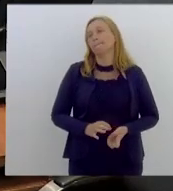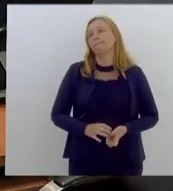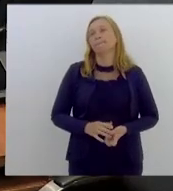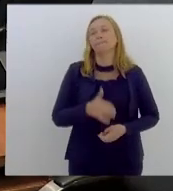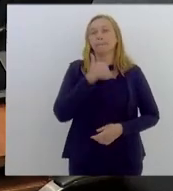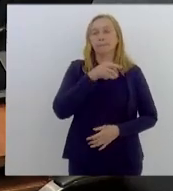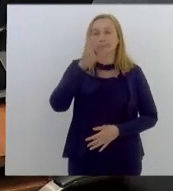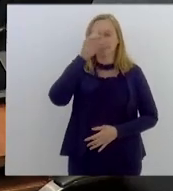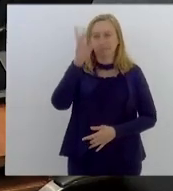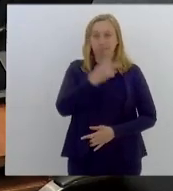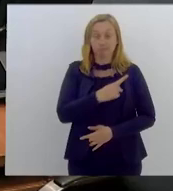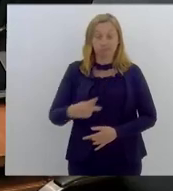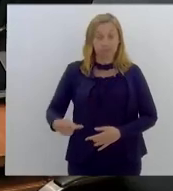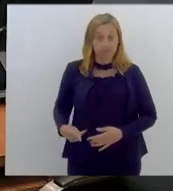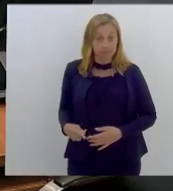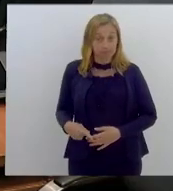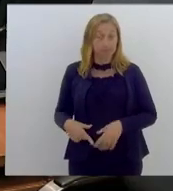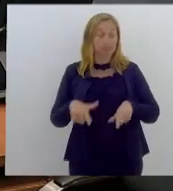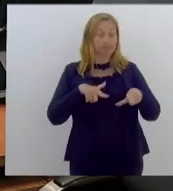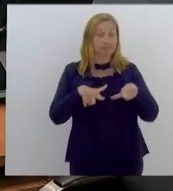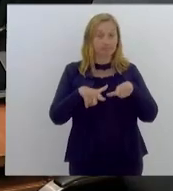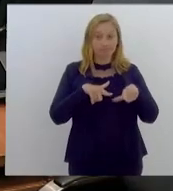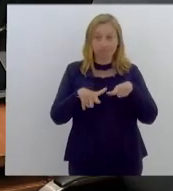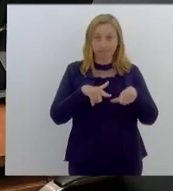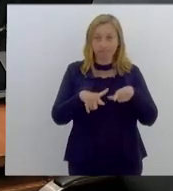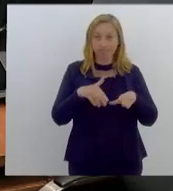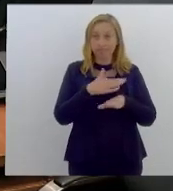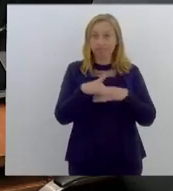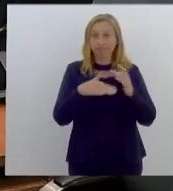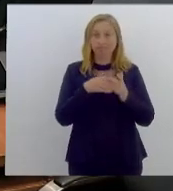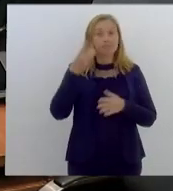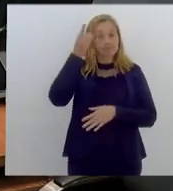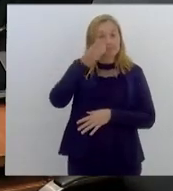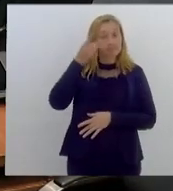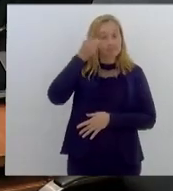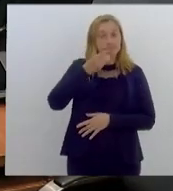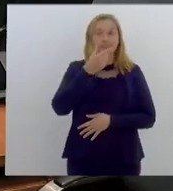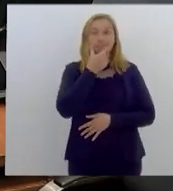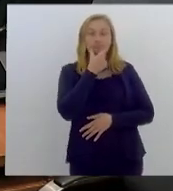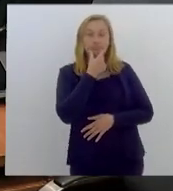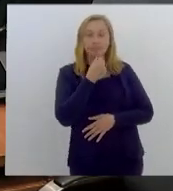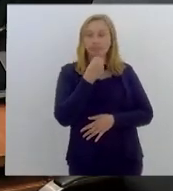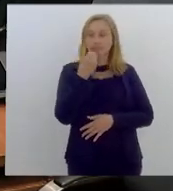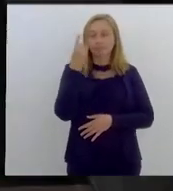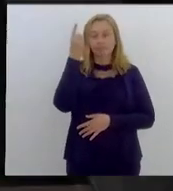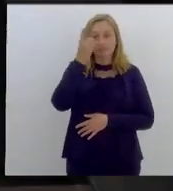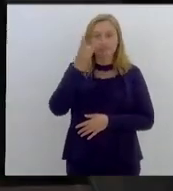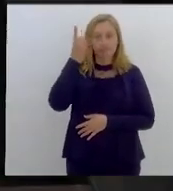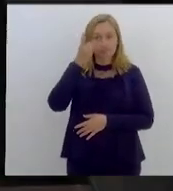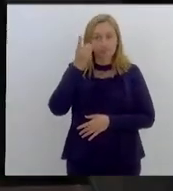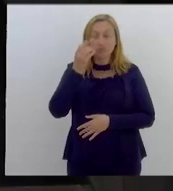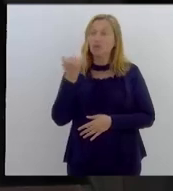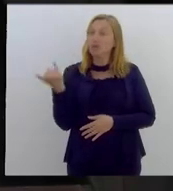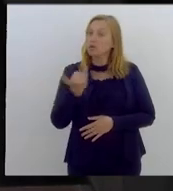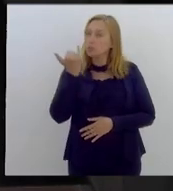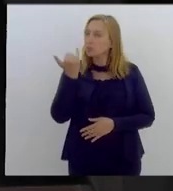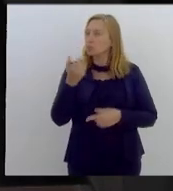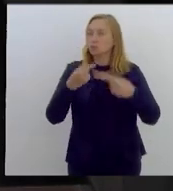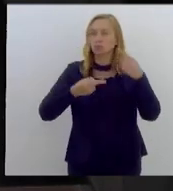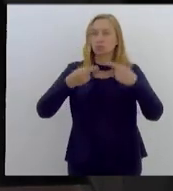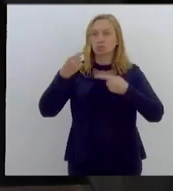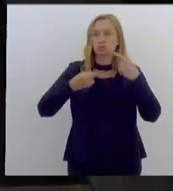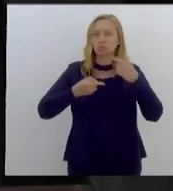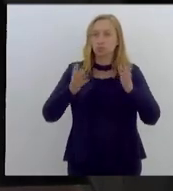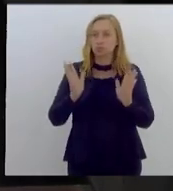Senhora presidenta em exercício, senhoras deputadas, senhores deputados, muito importante o debate de hoje